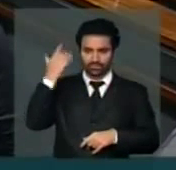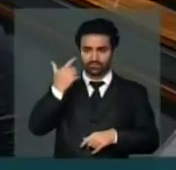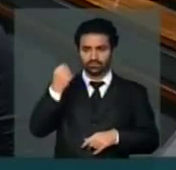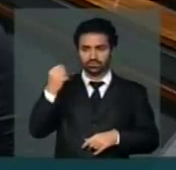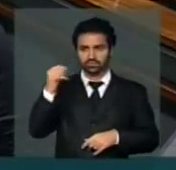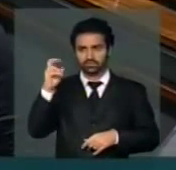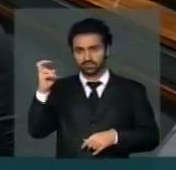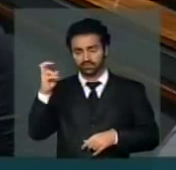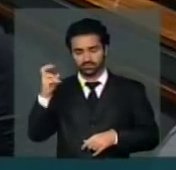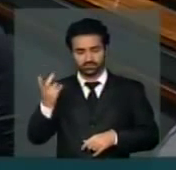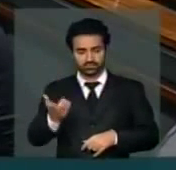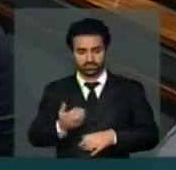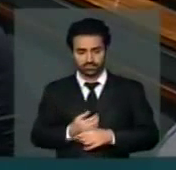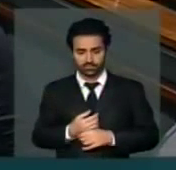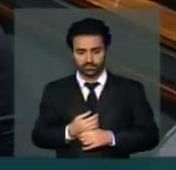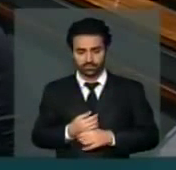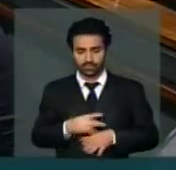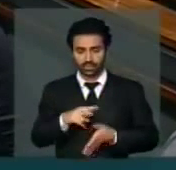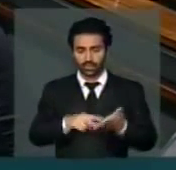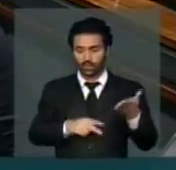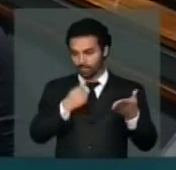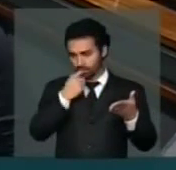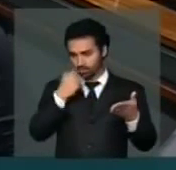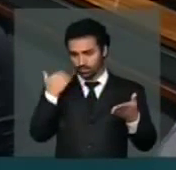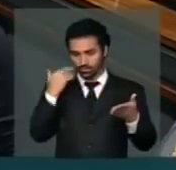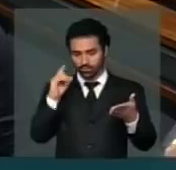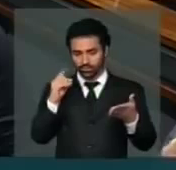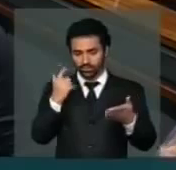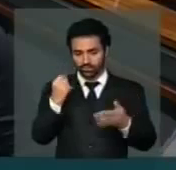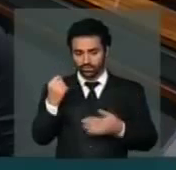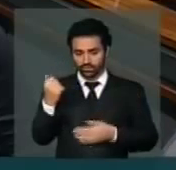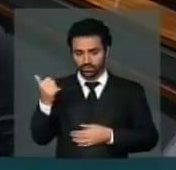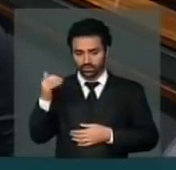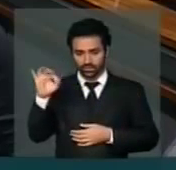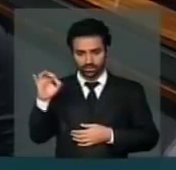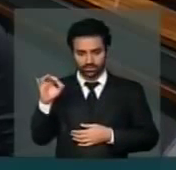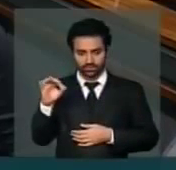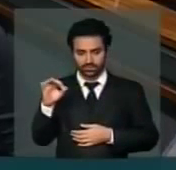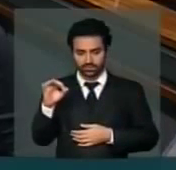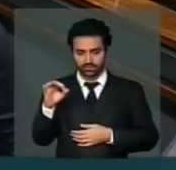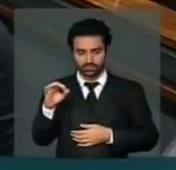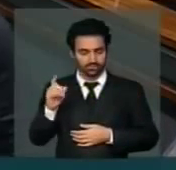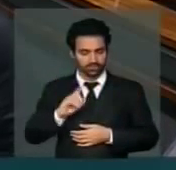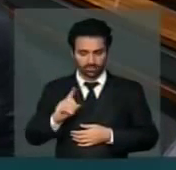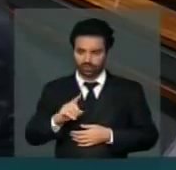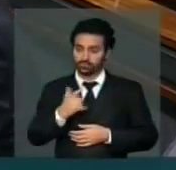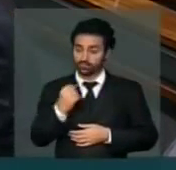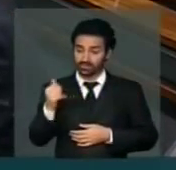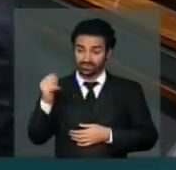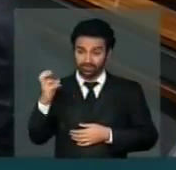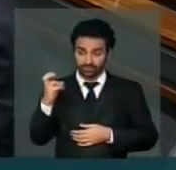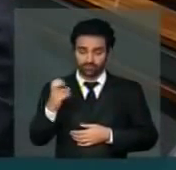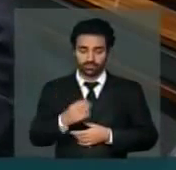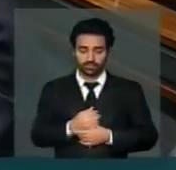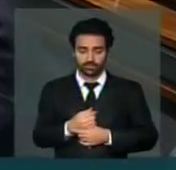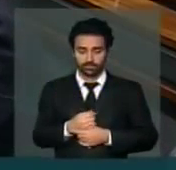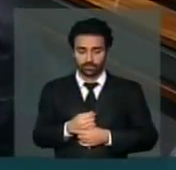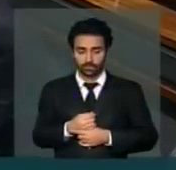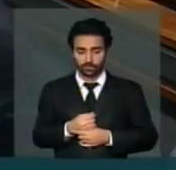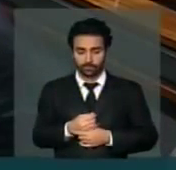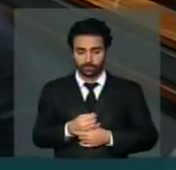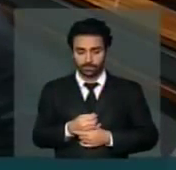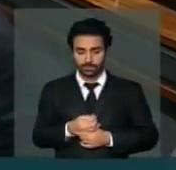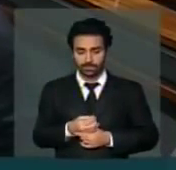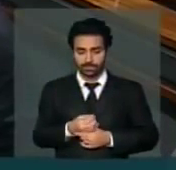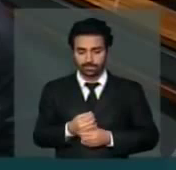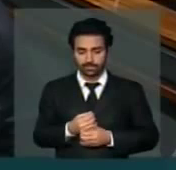2006. Eu li recentemente que foi em 2010, mas não foi 2010, foi 2005. Ok.